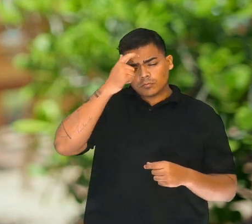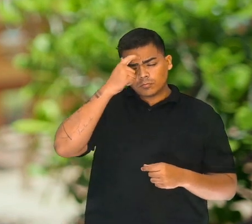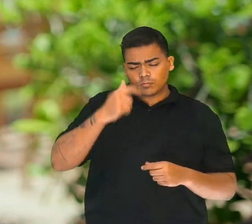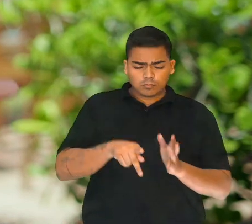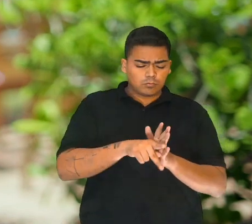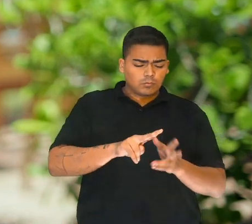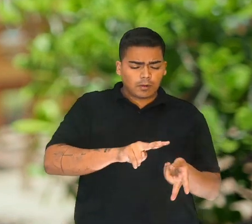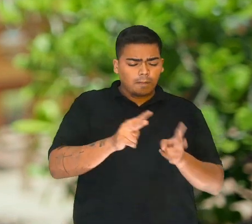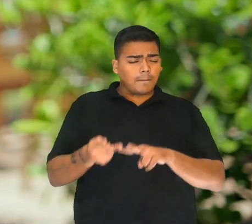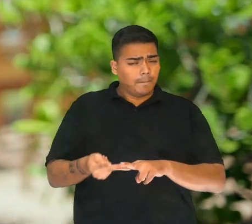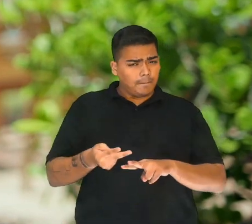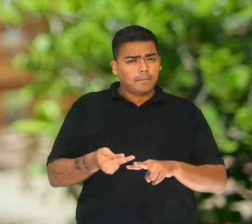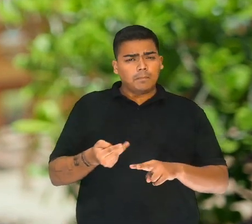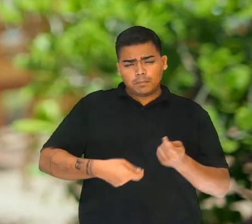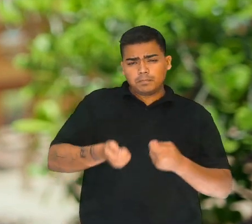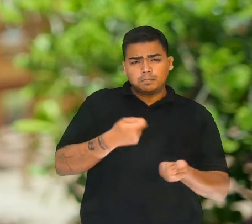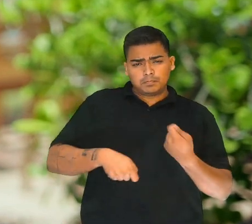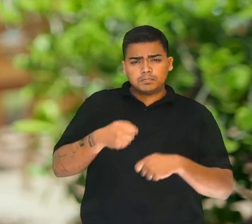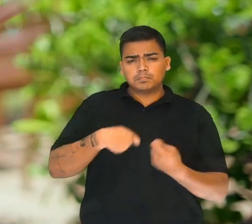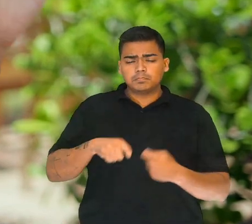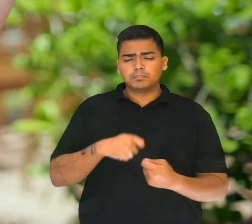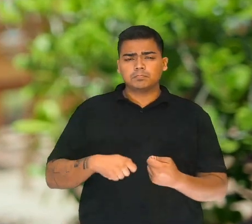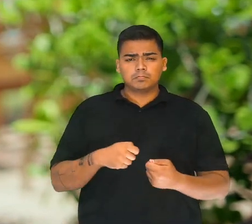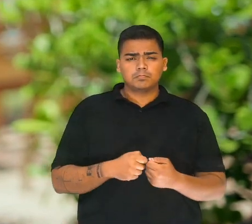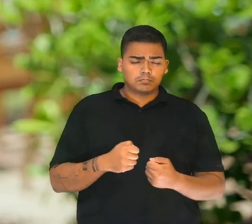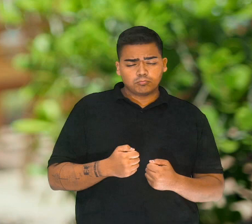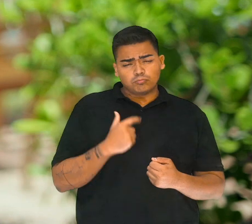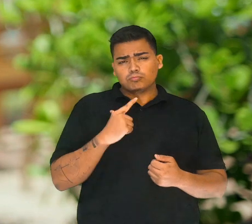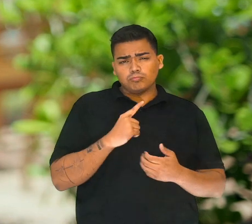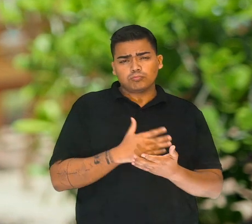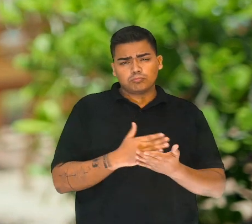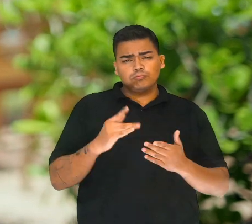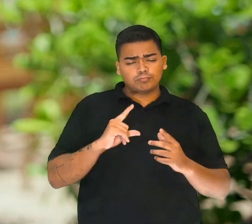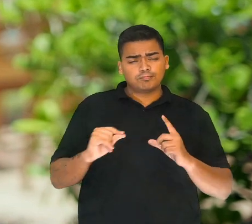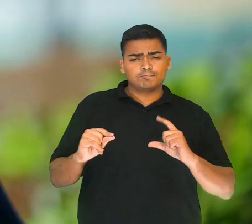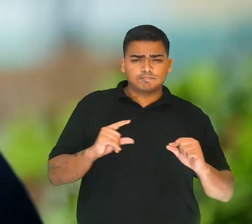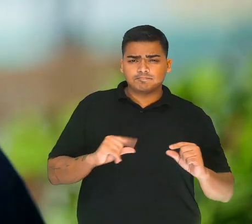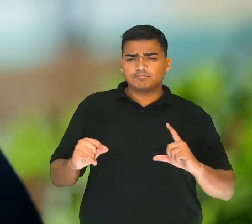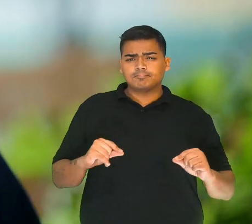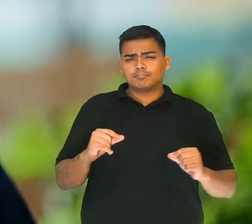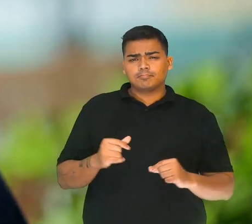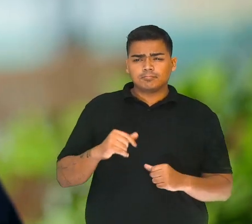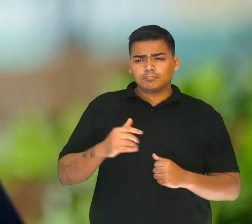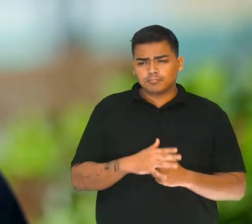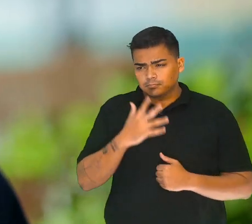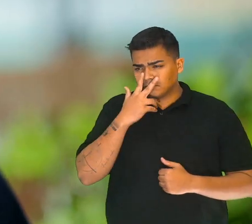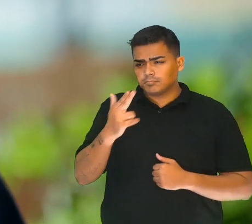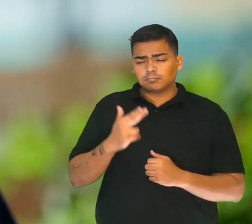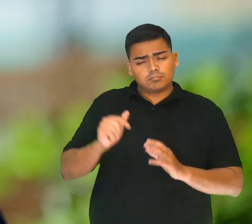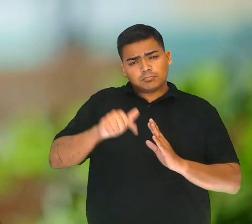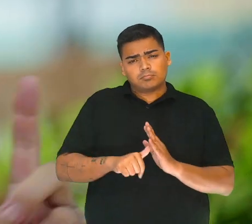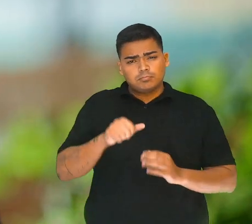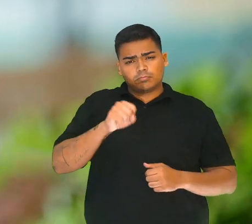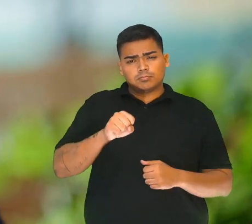de posições de mercado aqui, a tendência seria sairmos daqui. Isso parece uma presunção